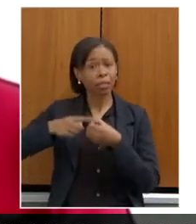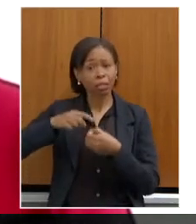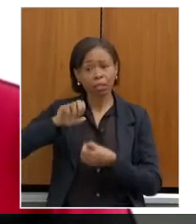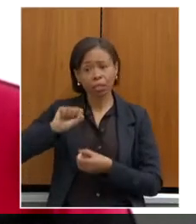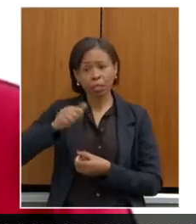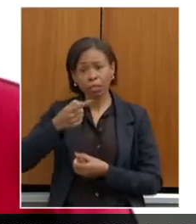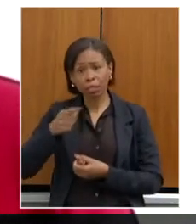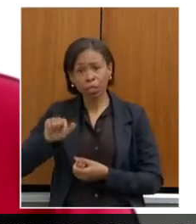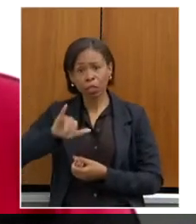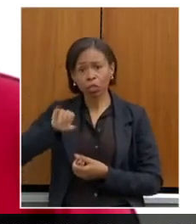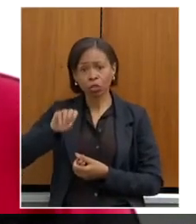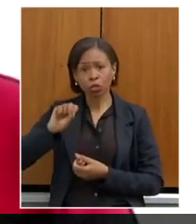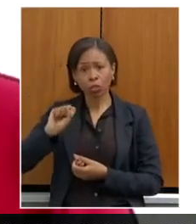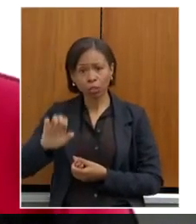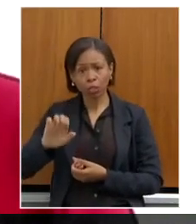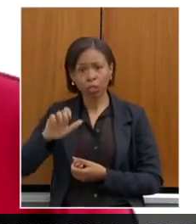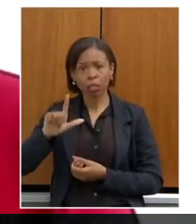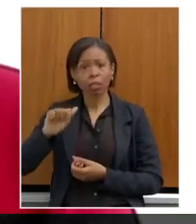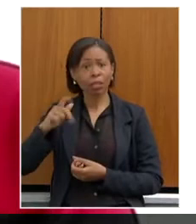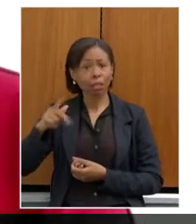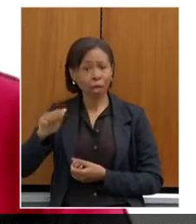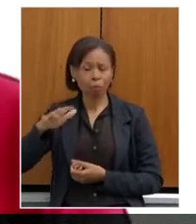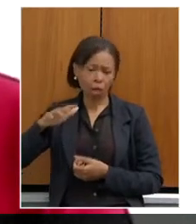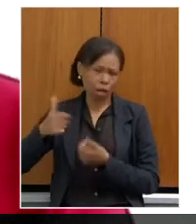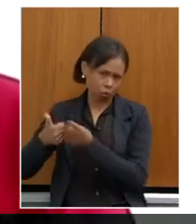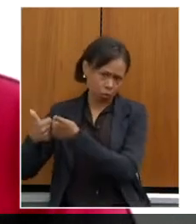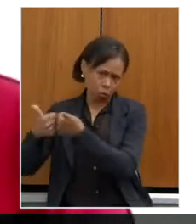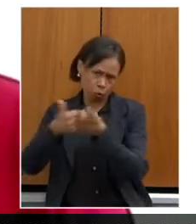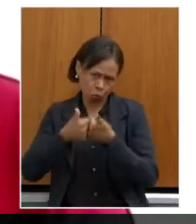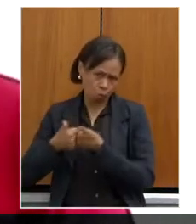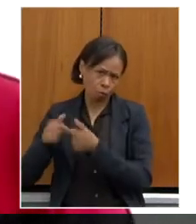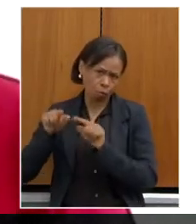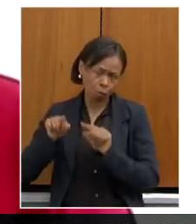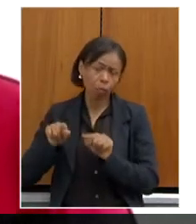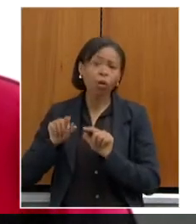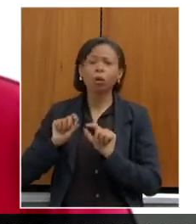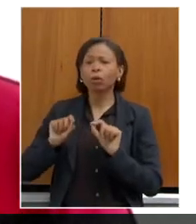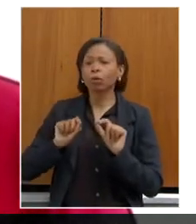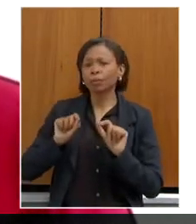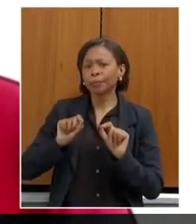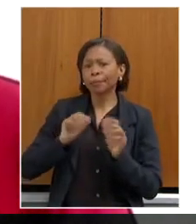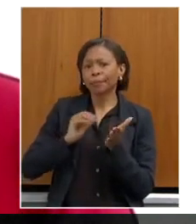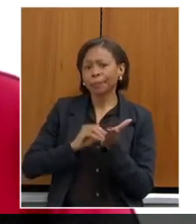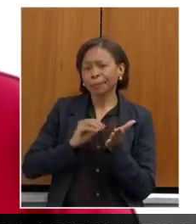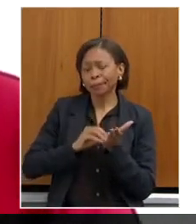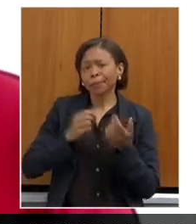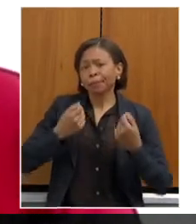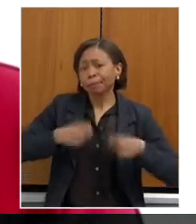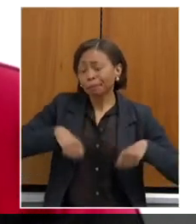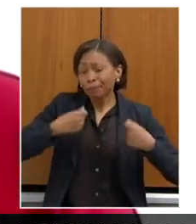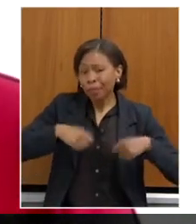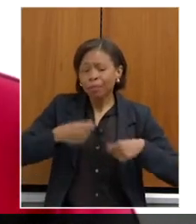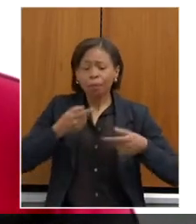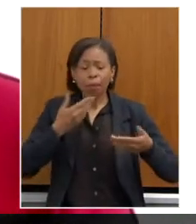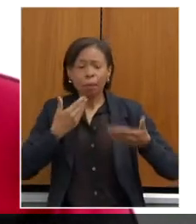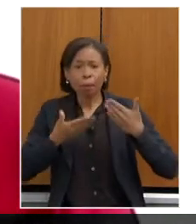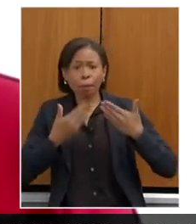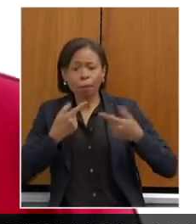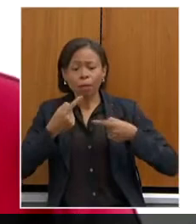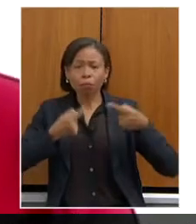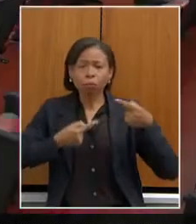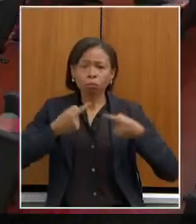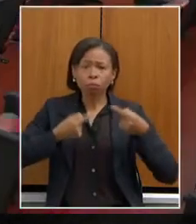região e também para que o fato que depende de discussão é a tomada para